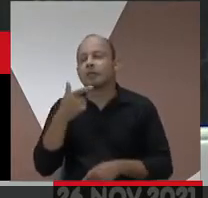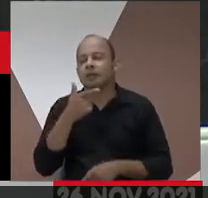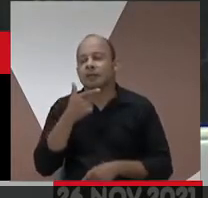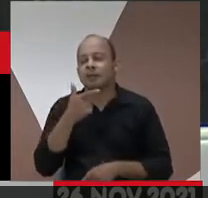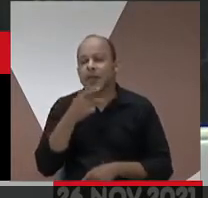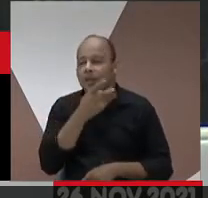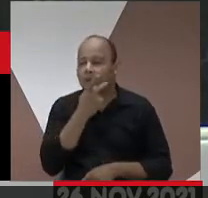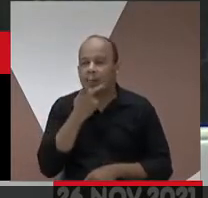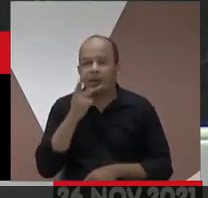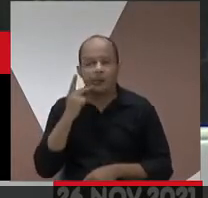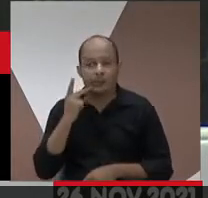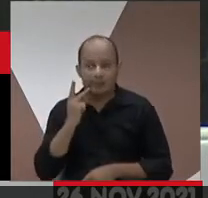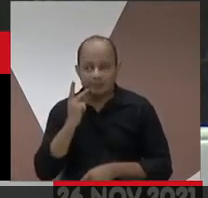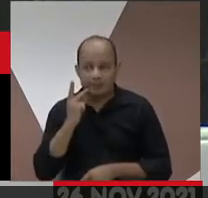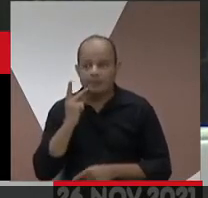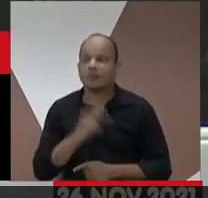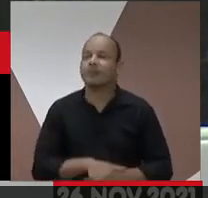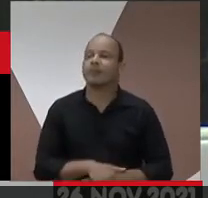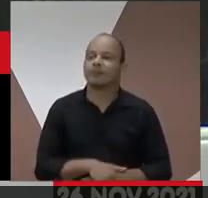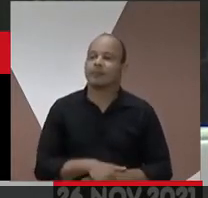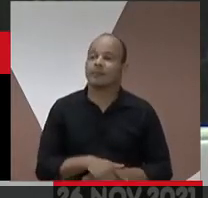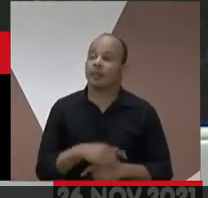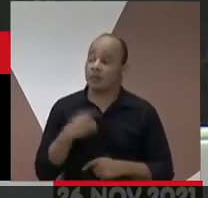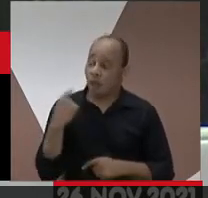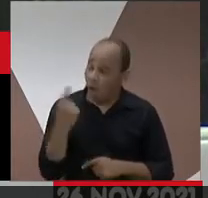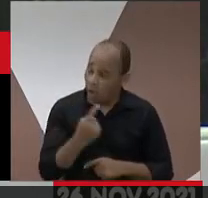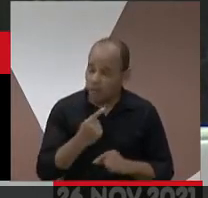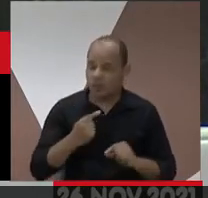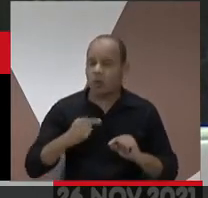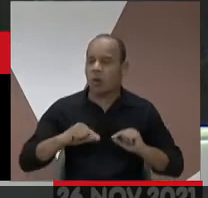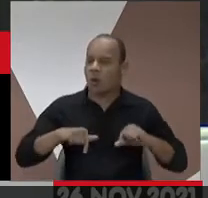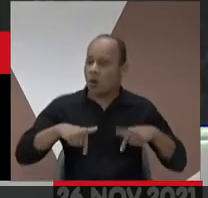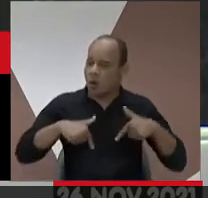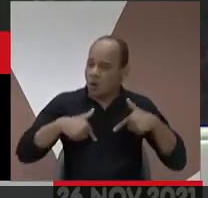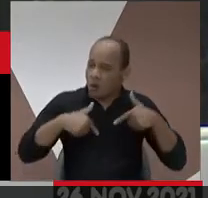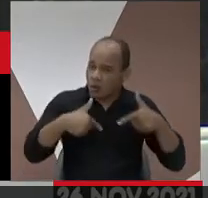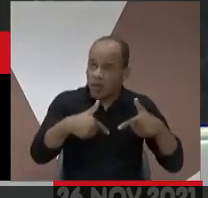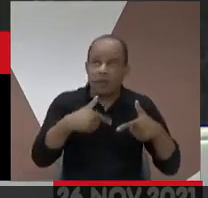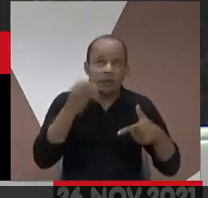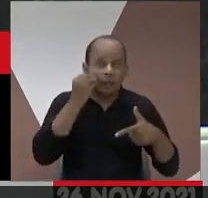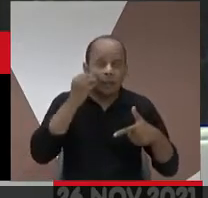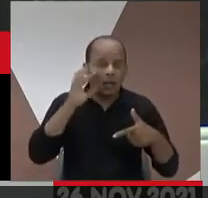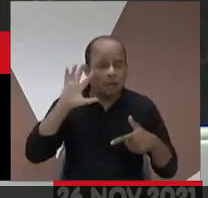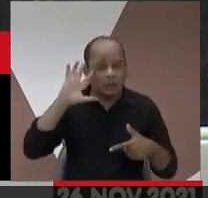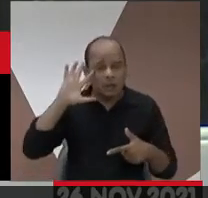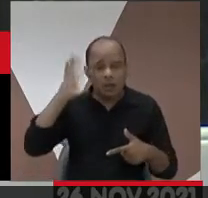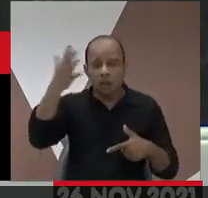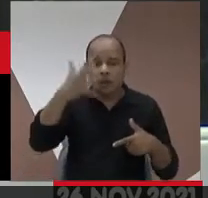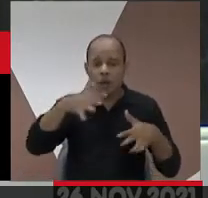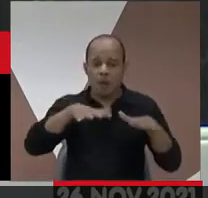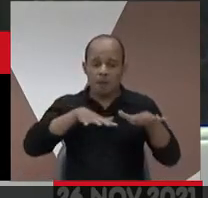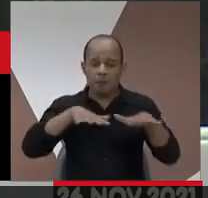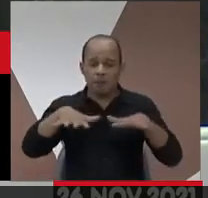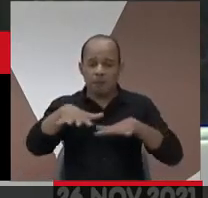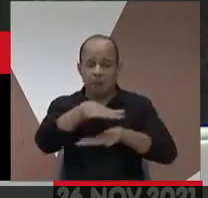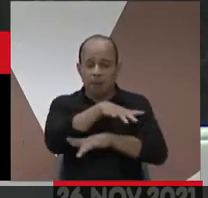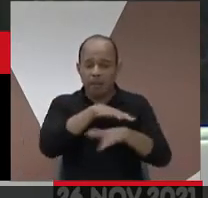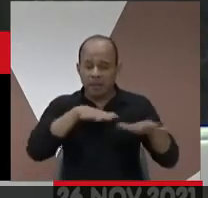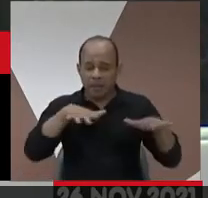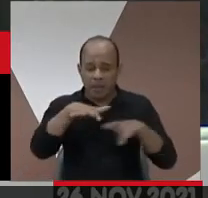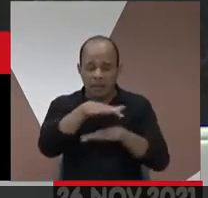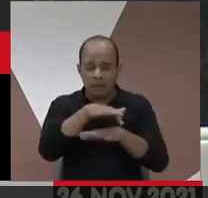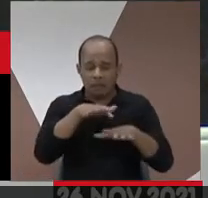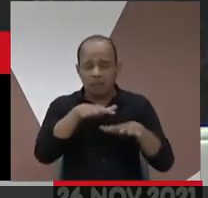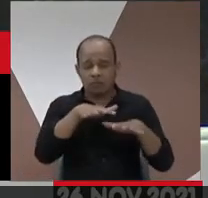aqui na luta pela solução dos problemas de mobilidade rodoviária da região metropolitana e,